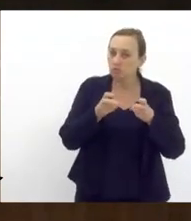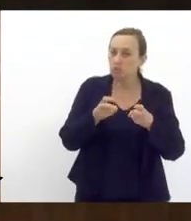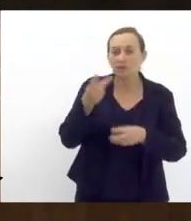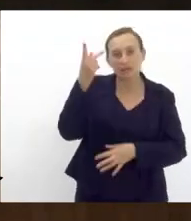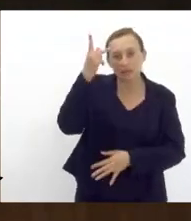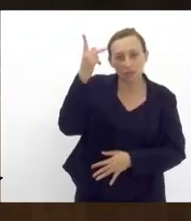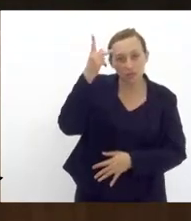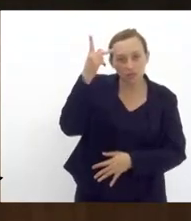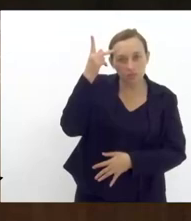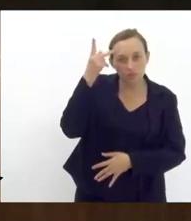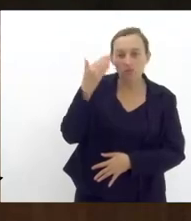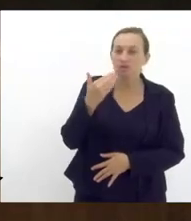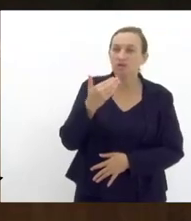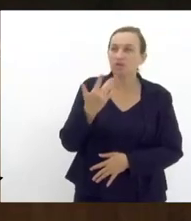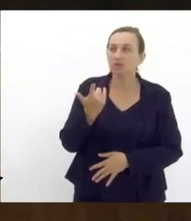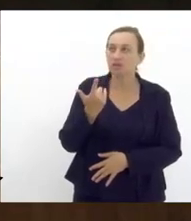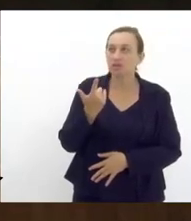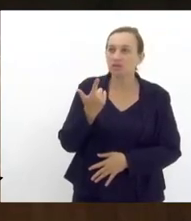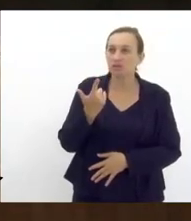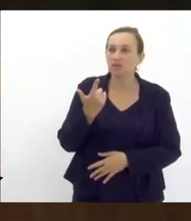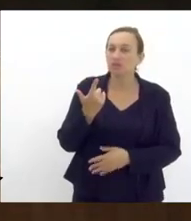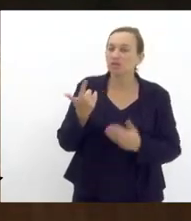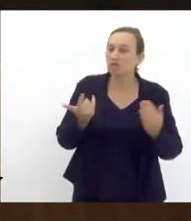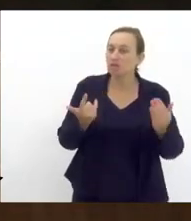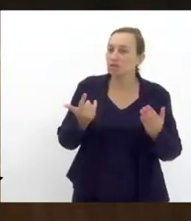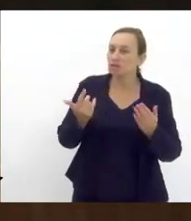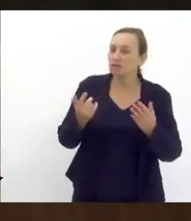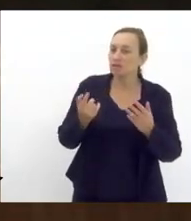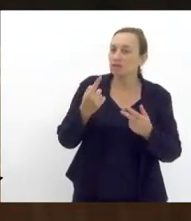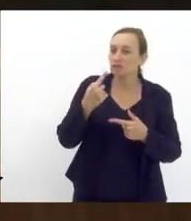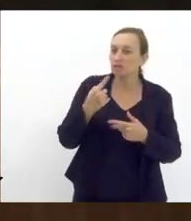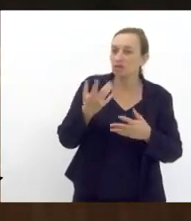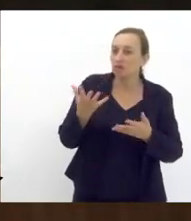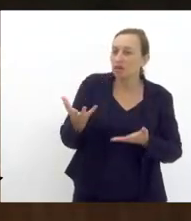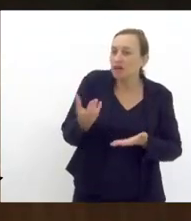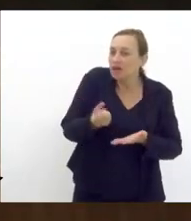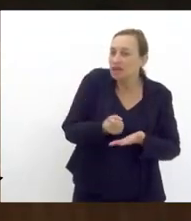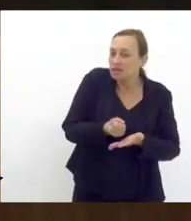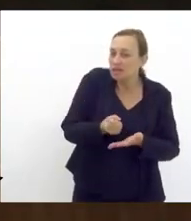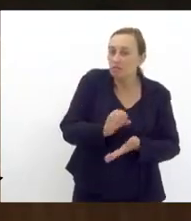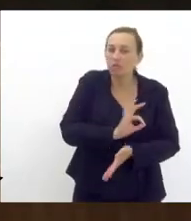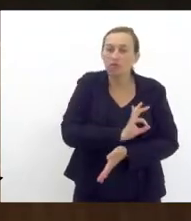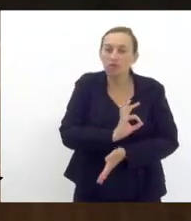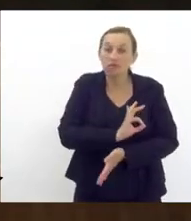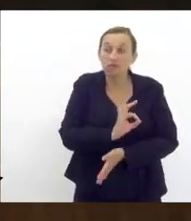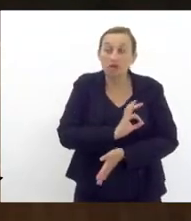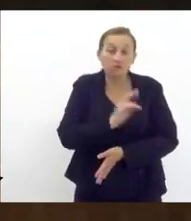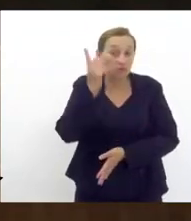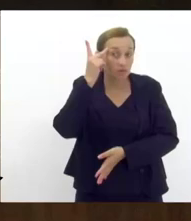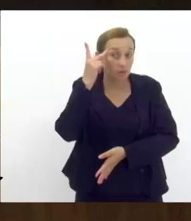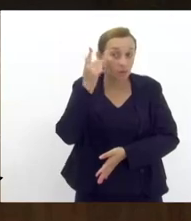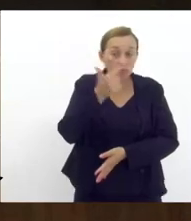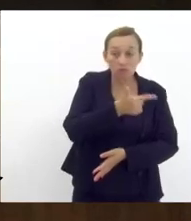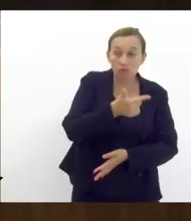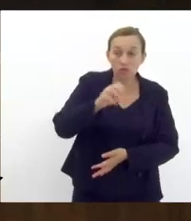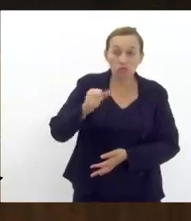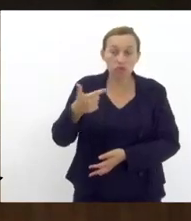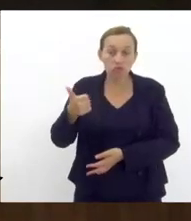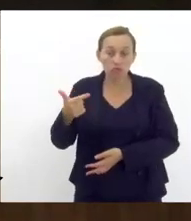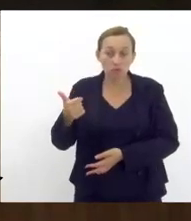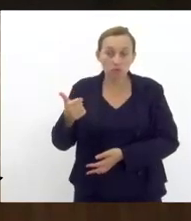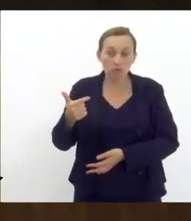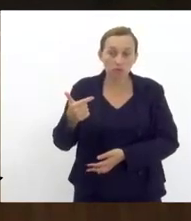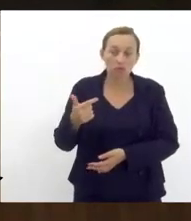São Paulo a gente pede essa aí equiparação ao que recebe um policial em São Paulo que em 2012 foi corrigido para